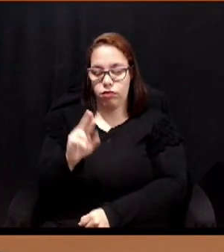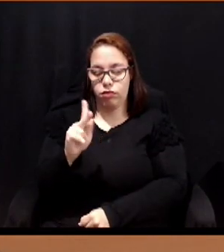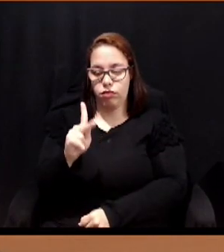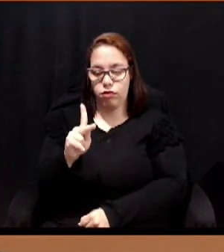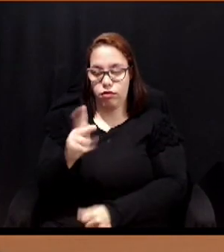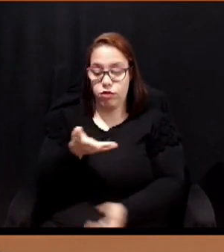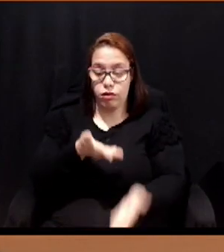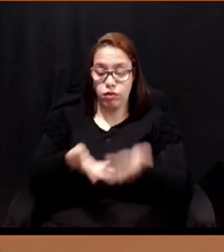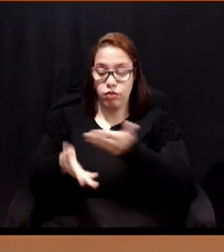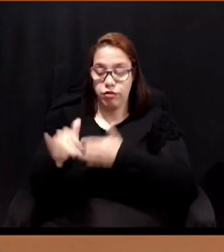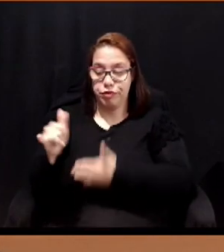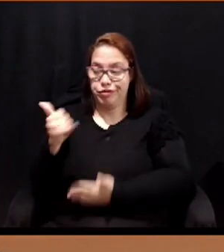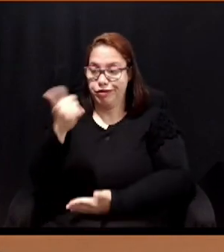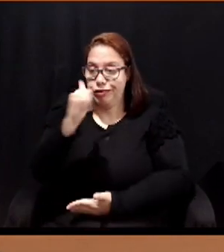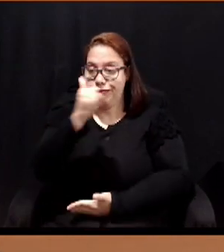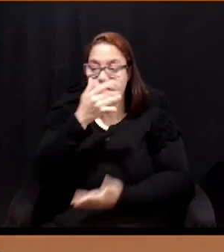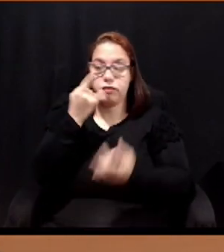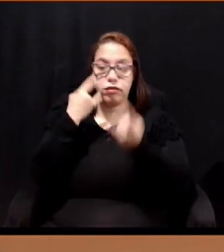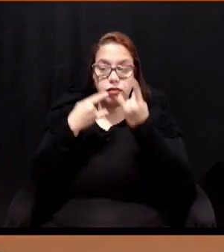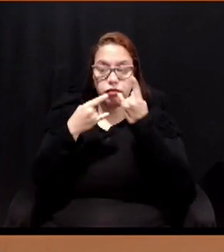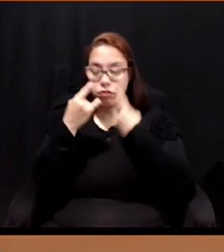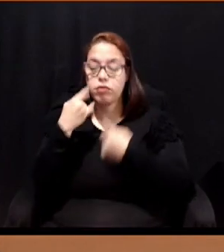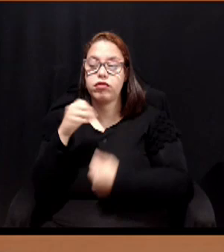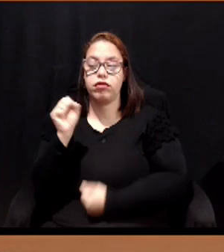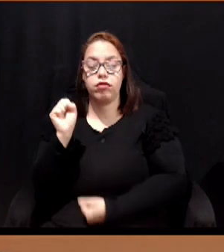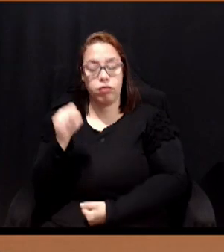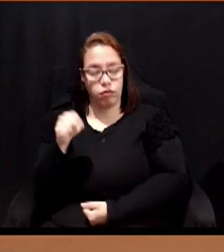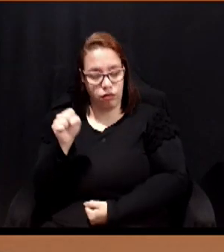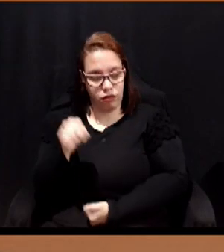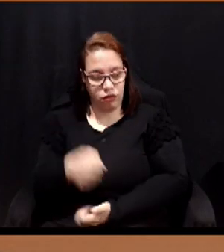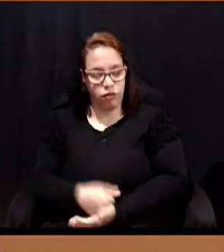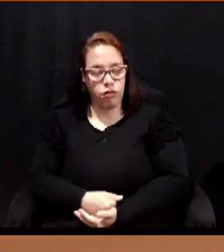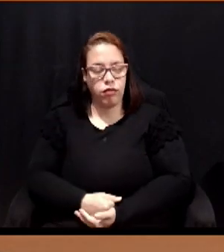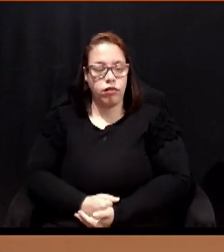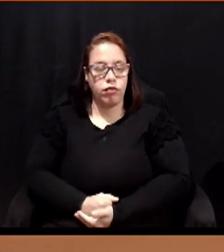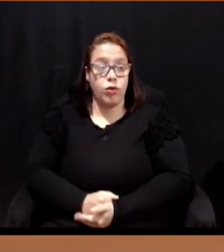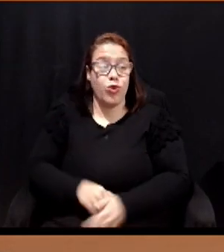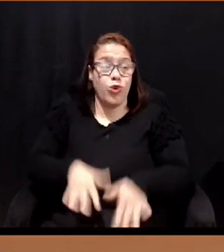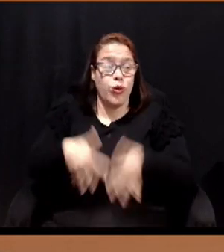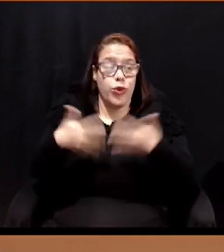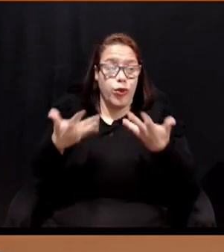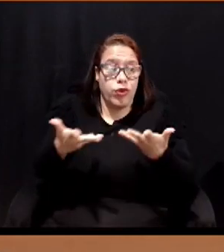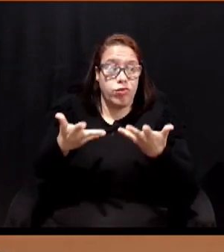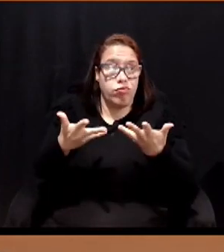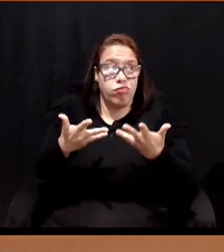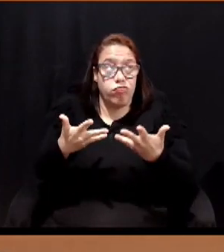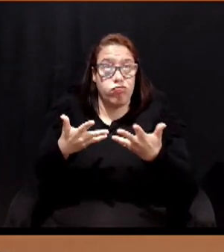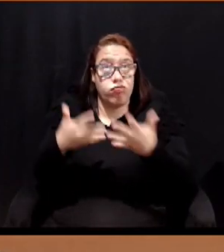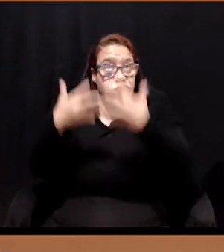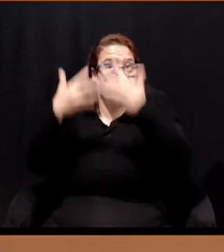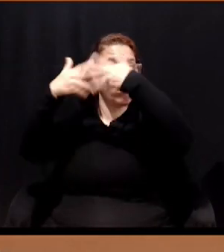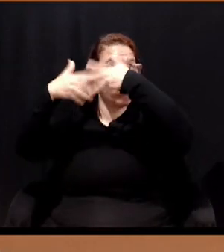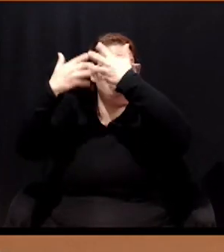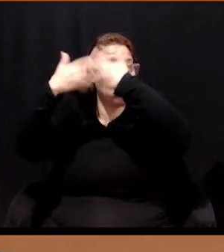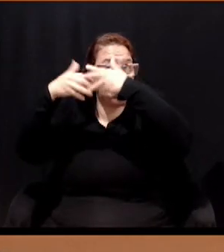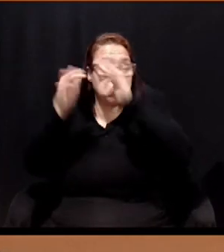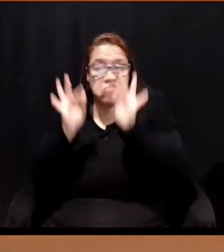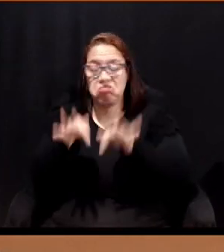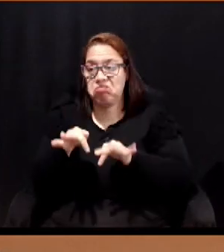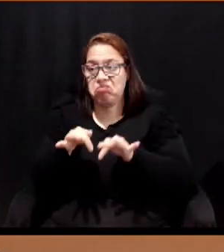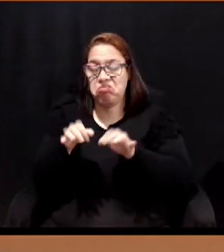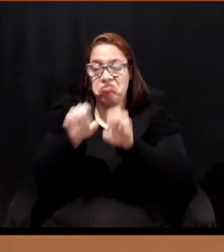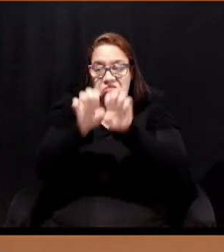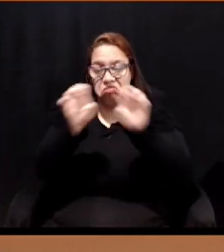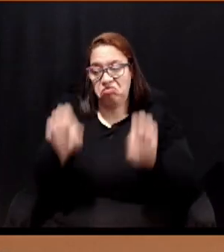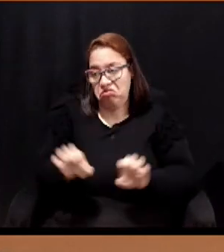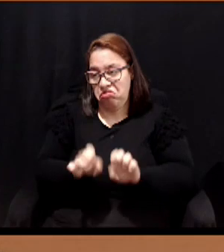todo o interesse nisso, né? E qual que é o reflexo? O reflexo final é a infraestrutura da cidade.